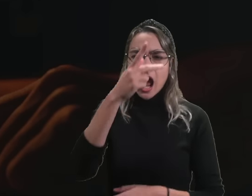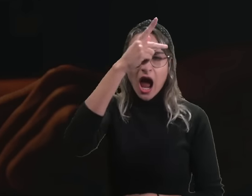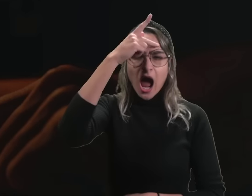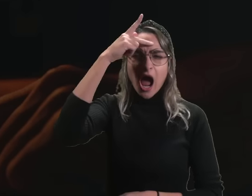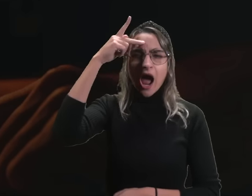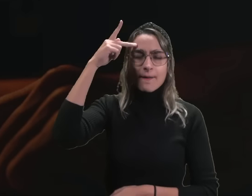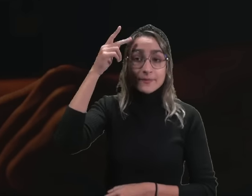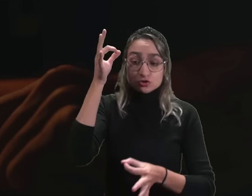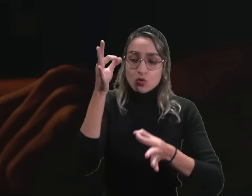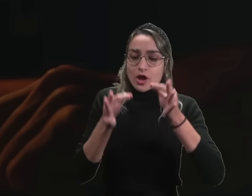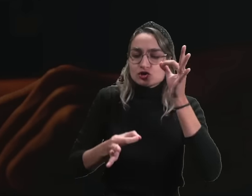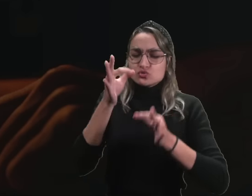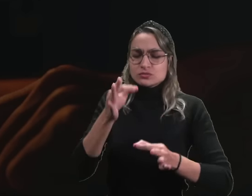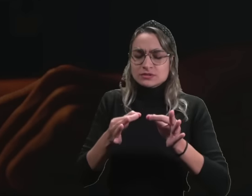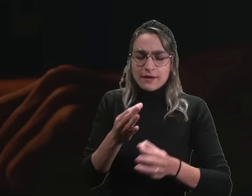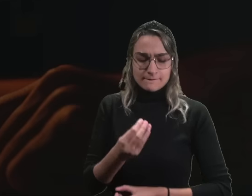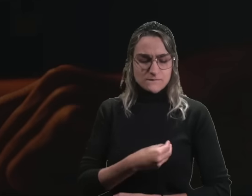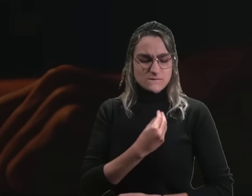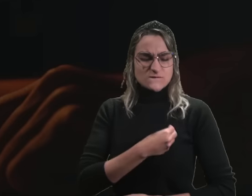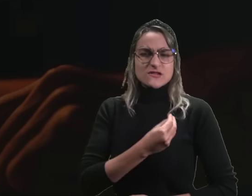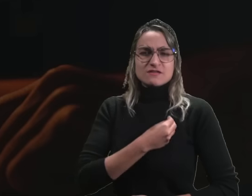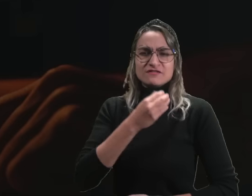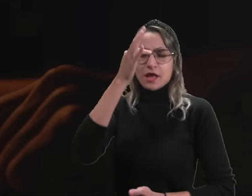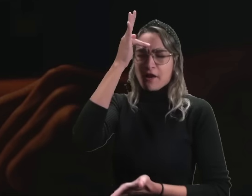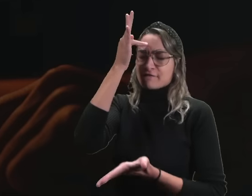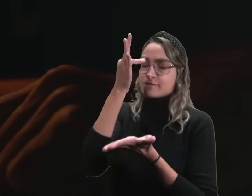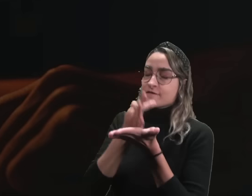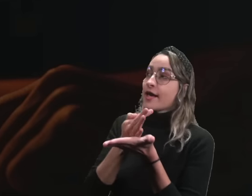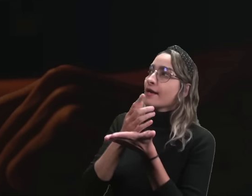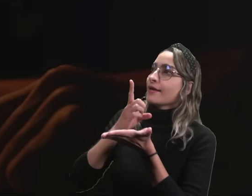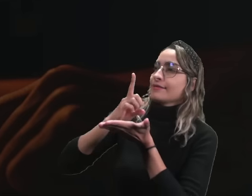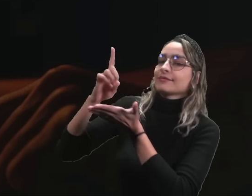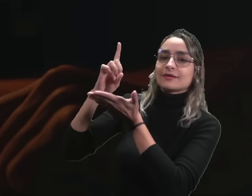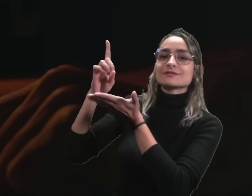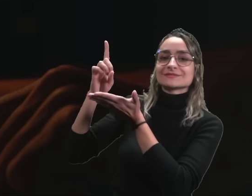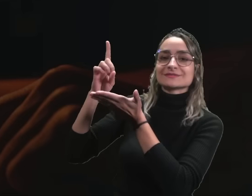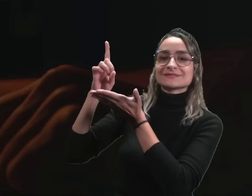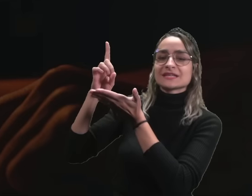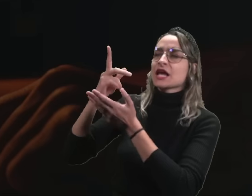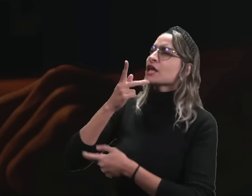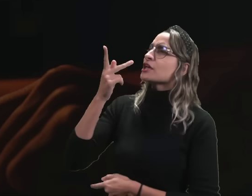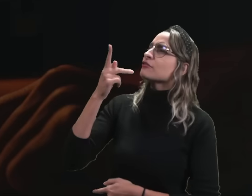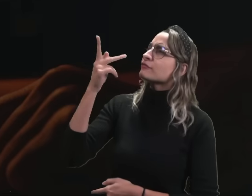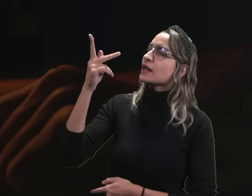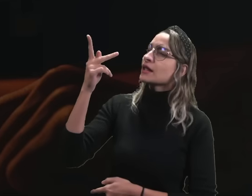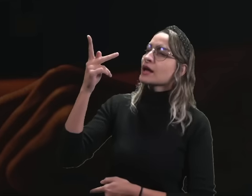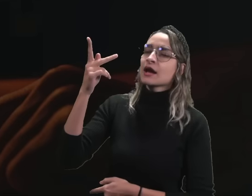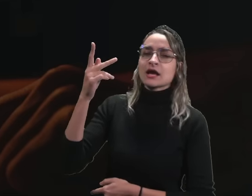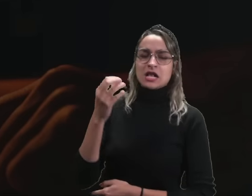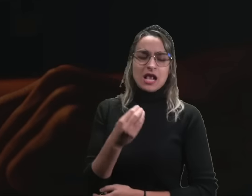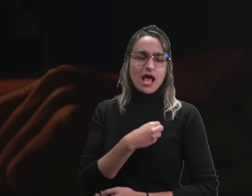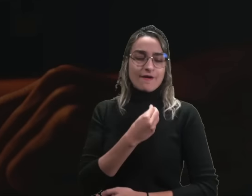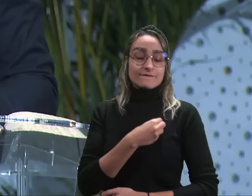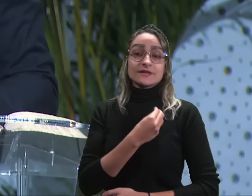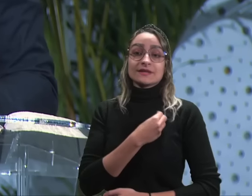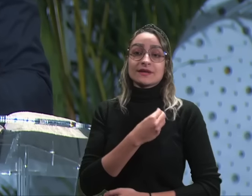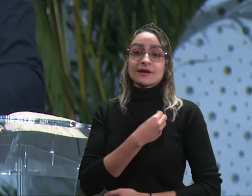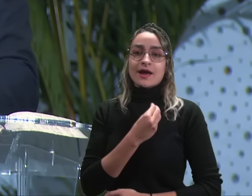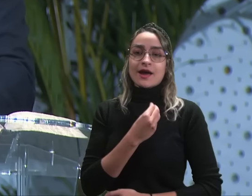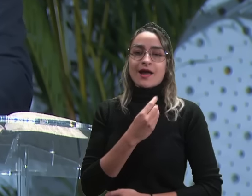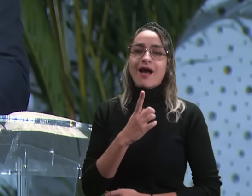porventura alguém retroceder diz dele a minha alma não se alegrará